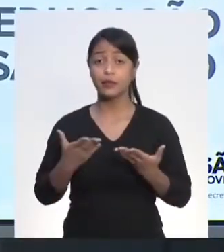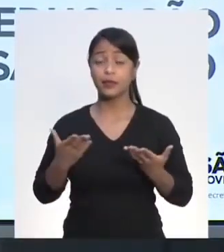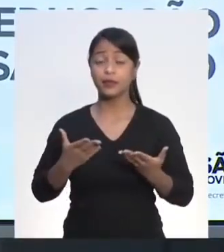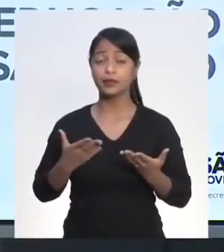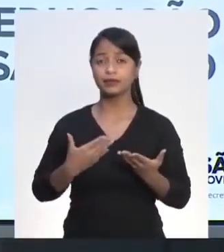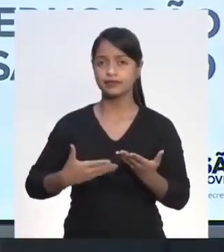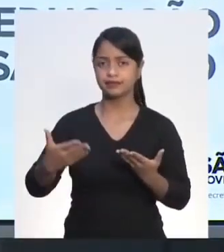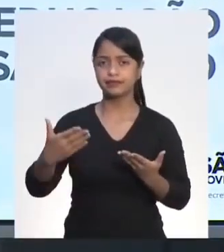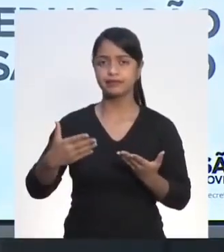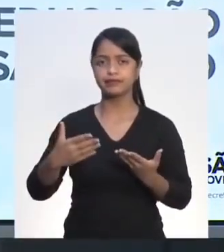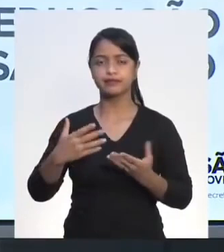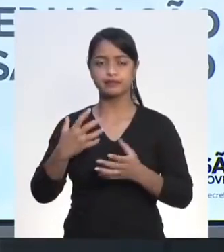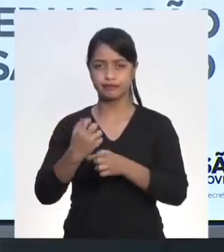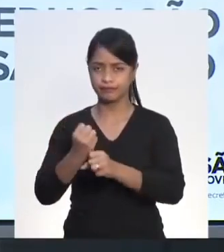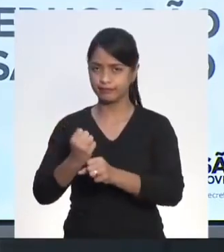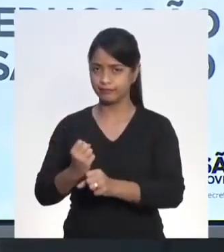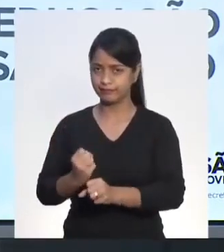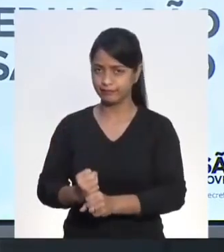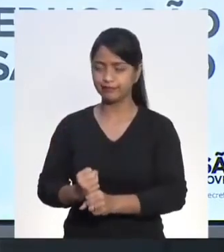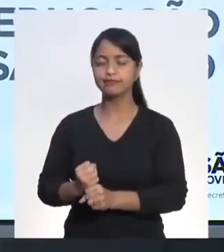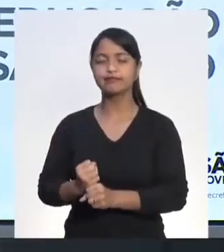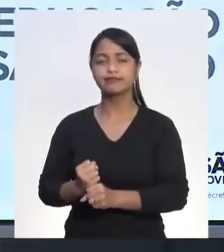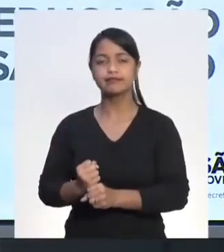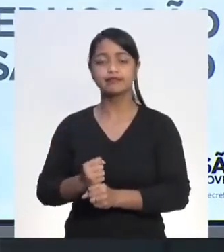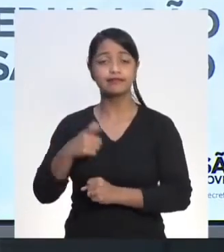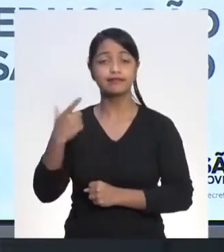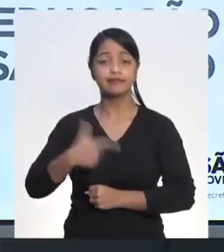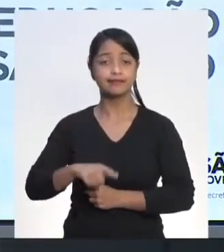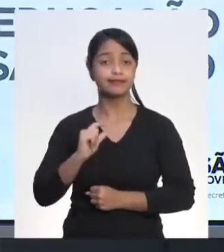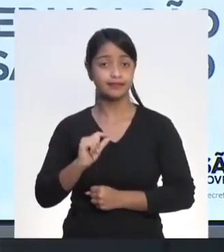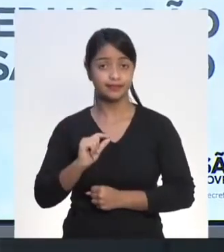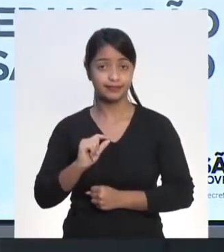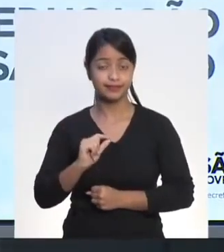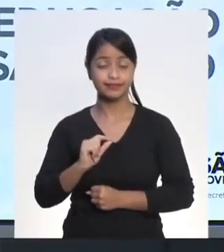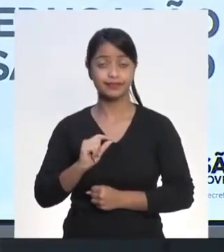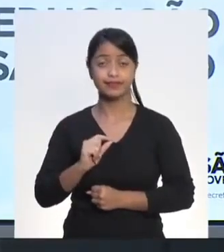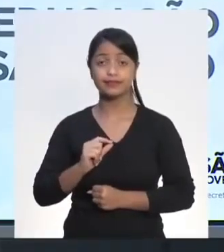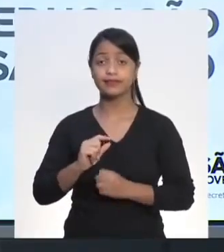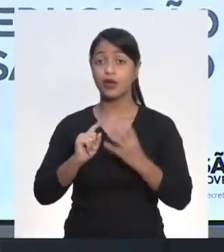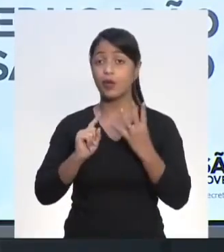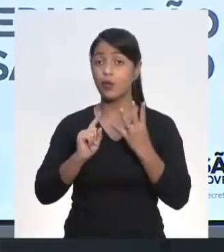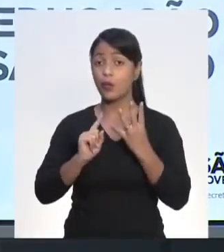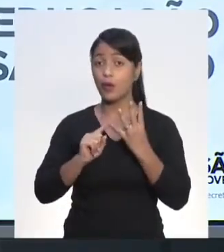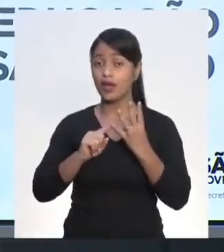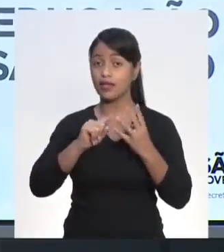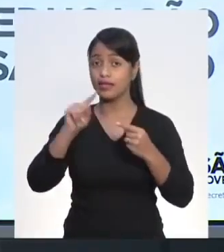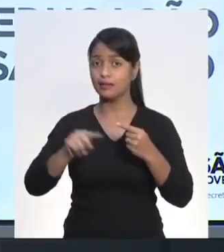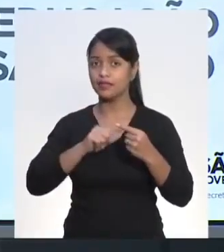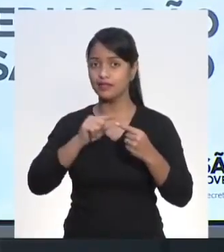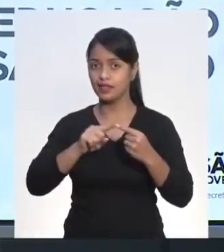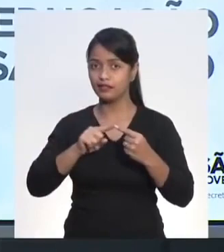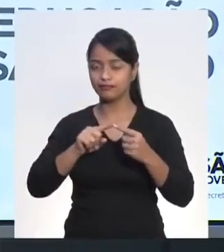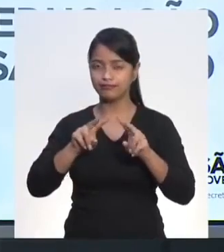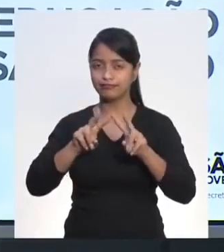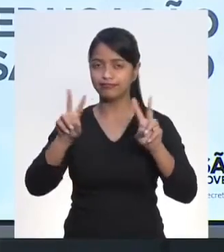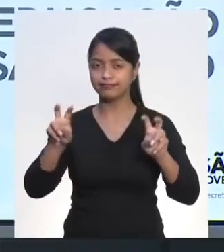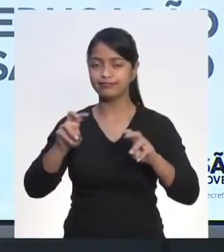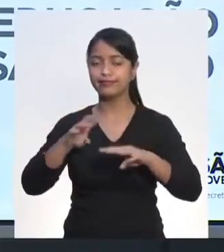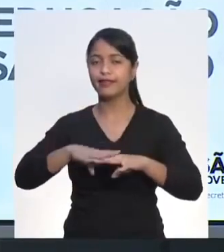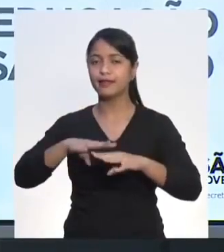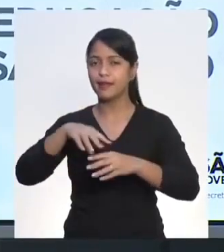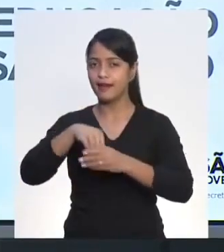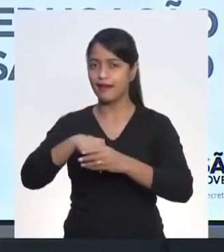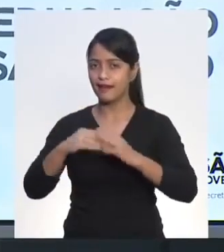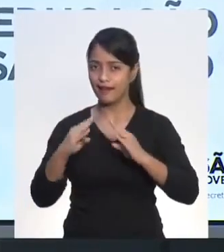algumas operações, né, colocar algumas operações e também dar a quarta missão aí para vocês do Matemática em Casa. Recadinho